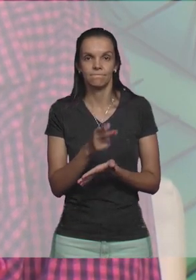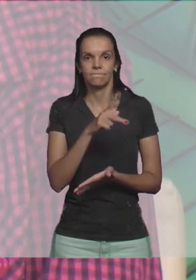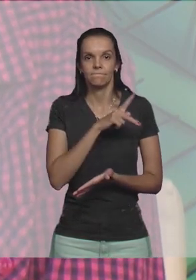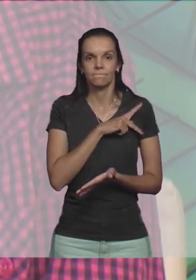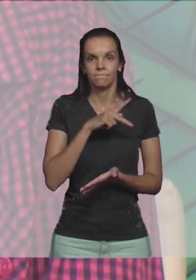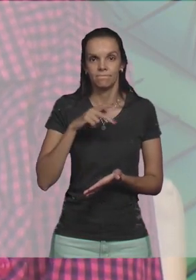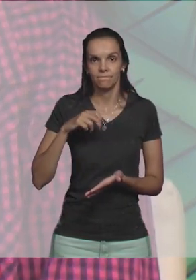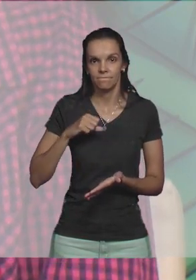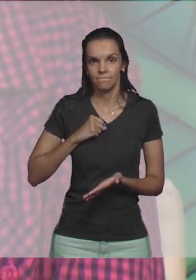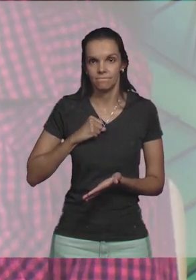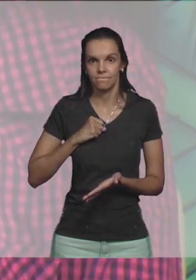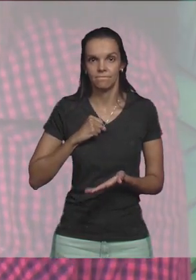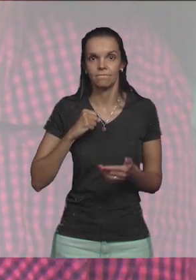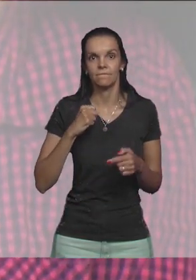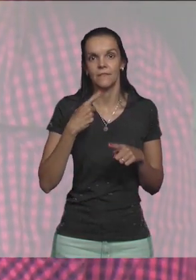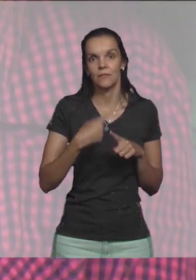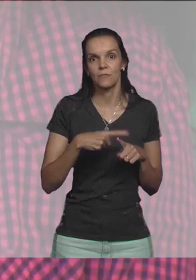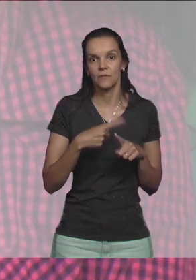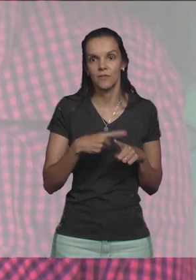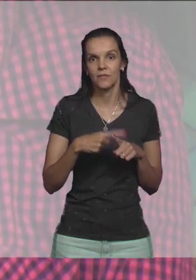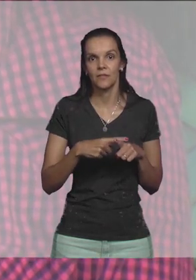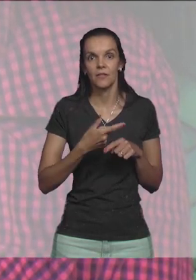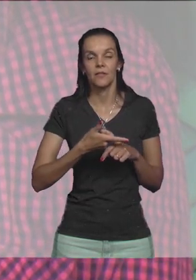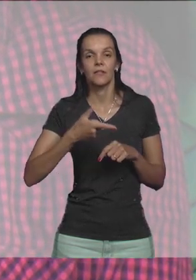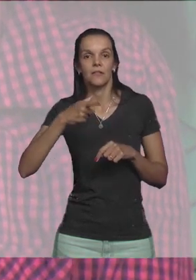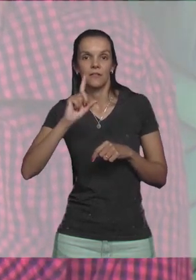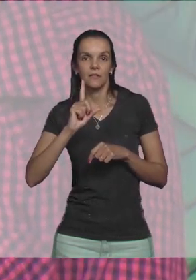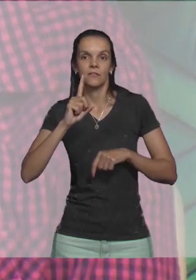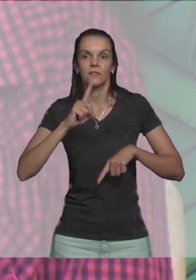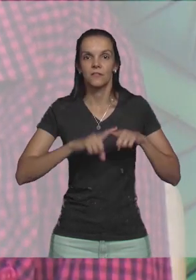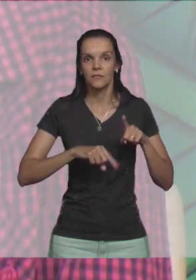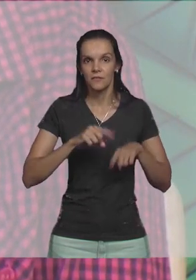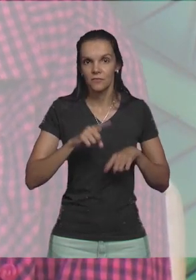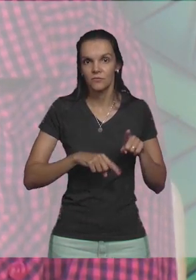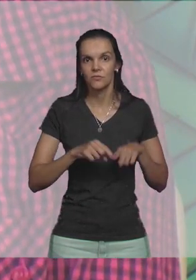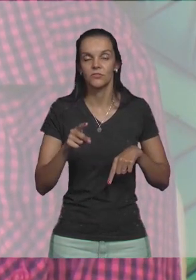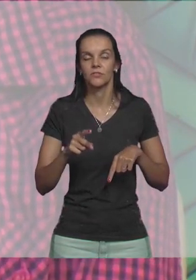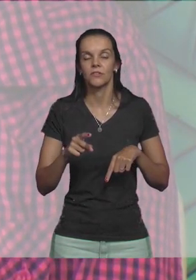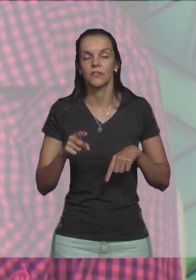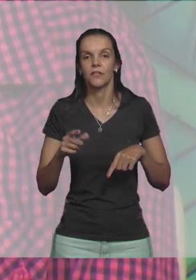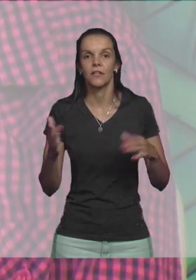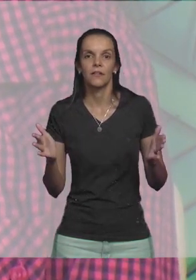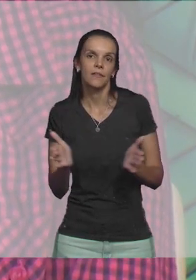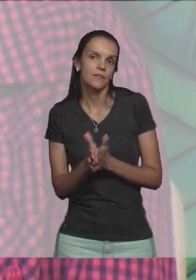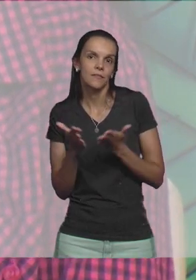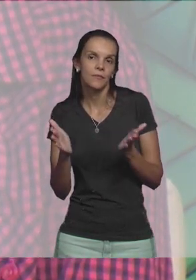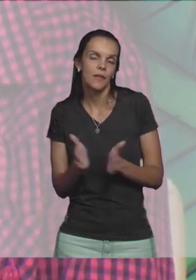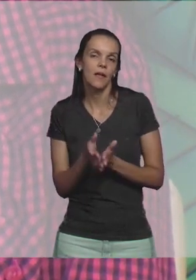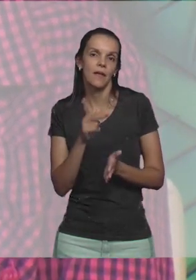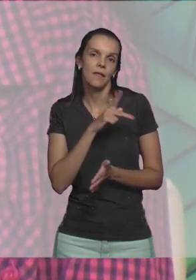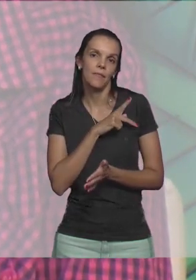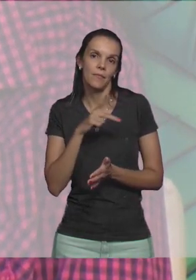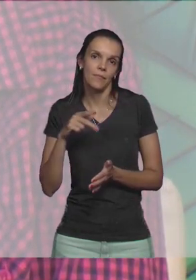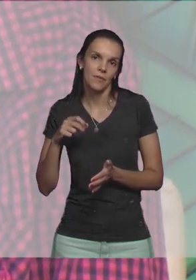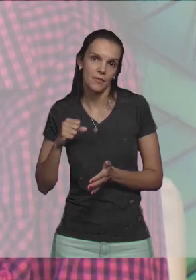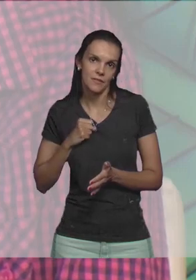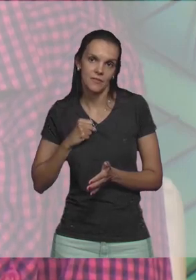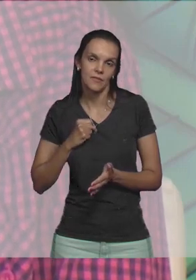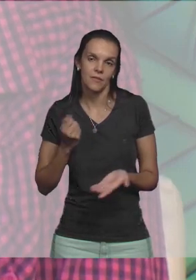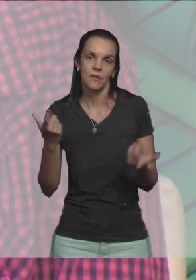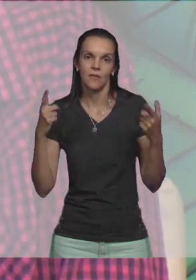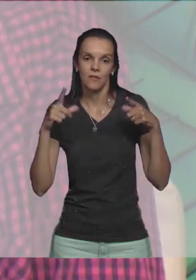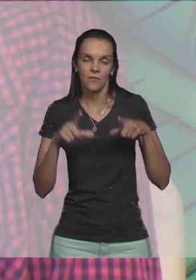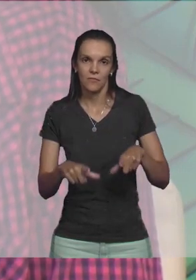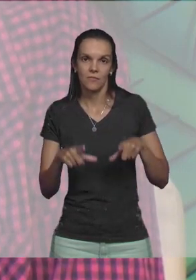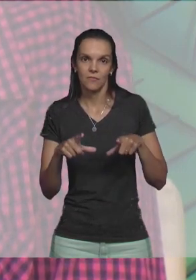da população. Então, como é que não tinha produtos pra gente? Por causa de uma questão de empobrecimento, porque se acreditava que a população, então, o